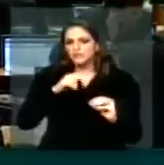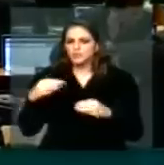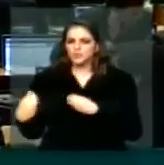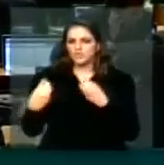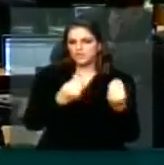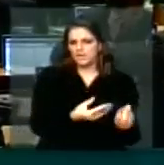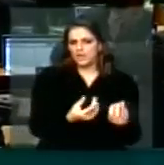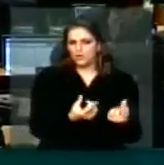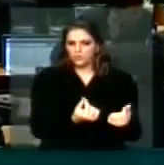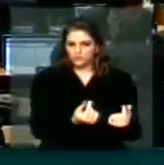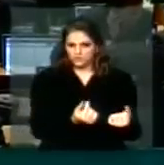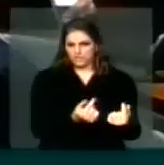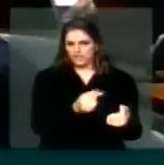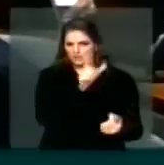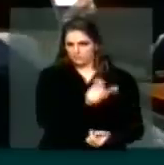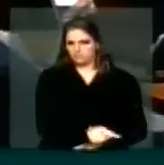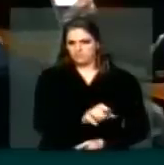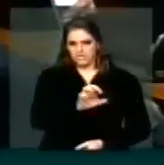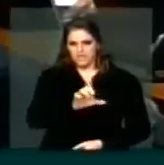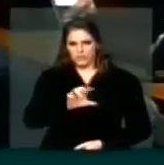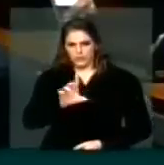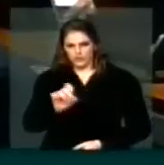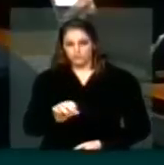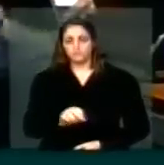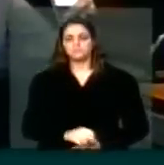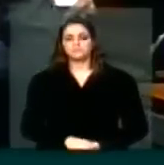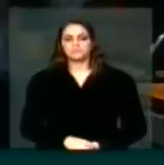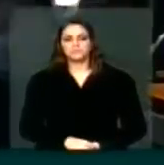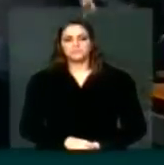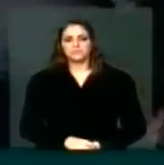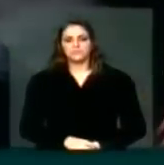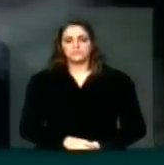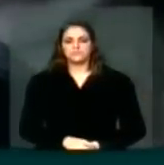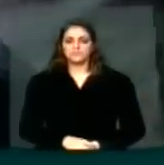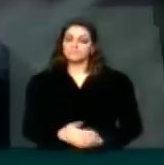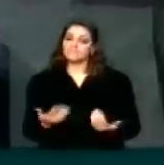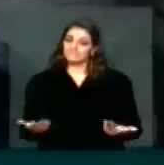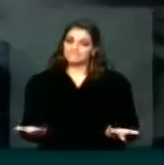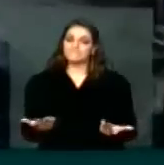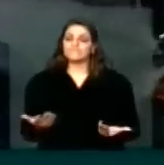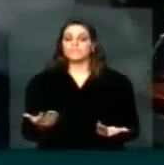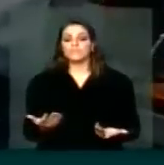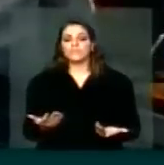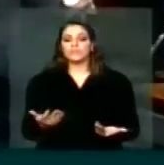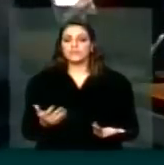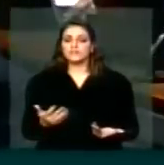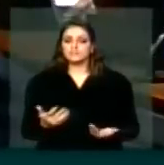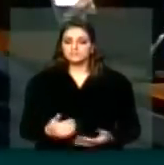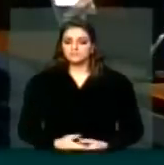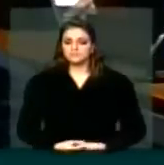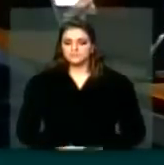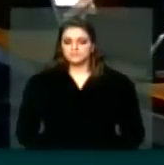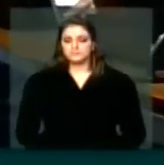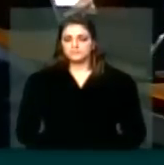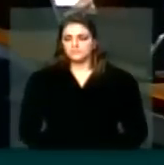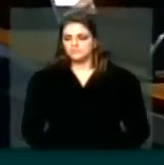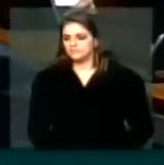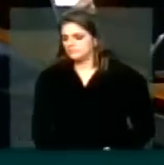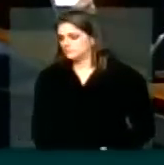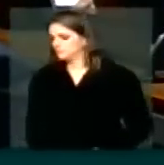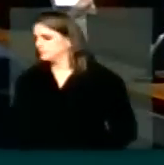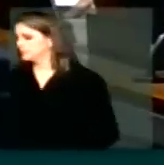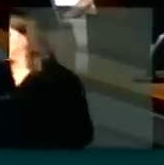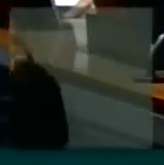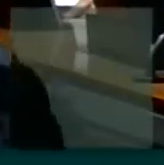Cunha, ao presidente Eduardo Cunha. E ele fez essa afirmação que se imaginava, no mínimo, fosse corroborada pela delação premiada do